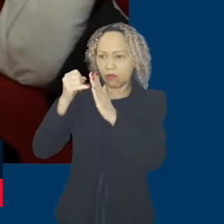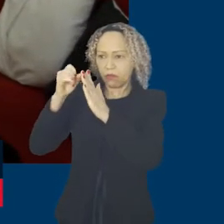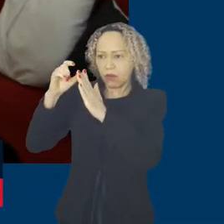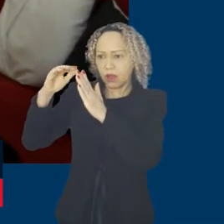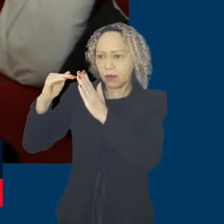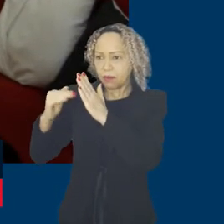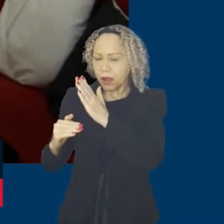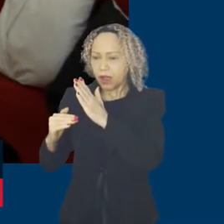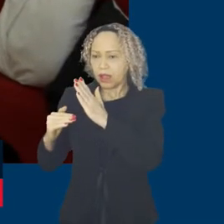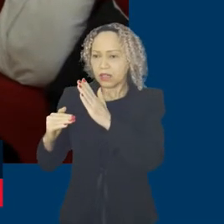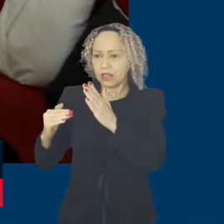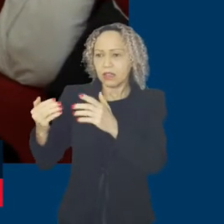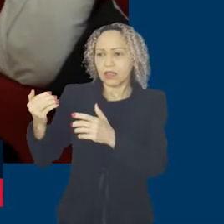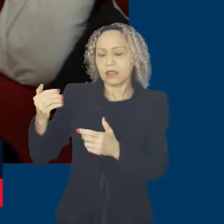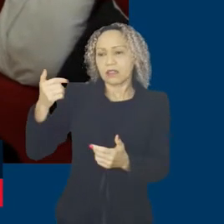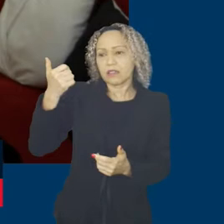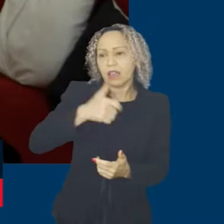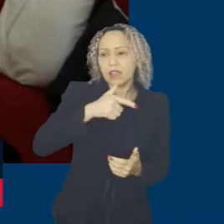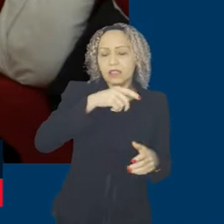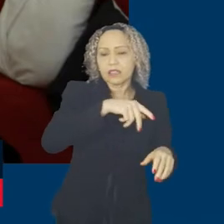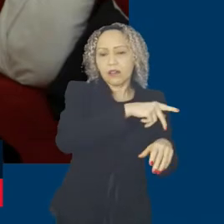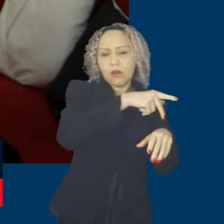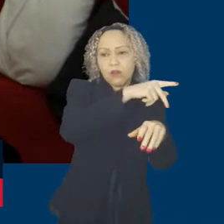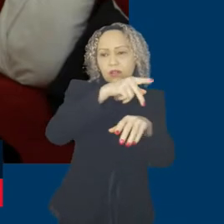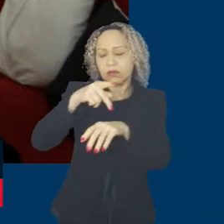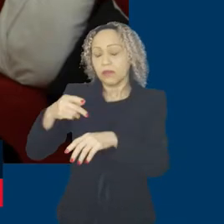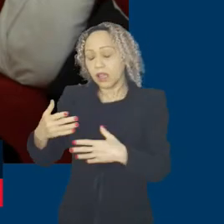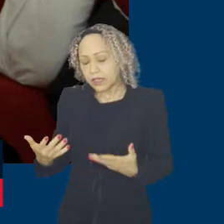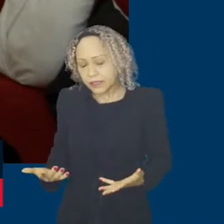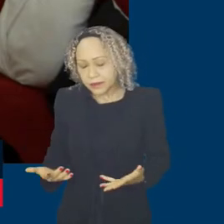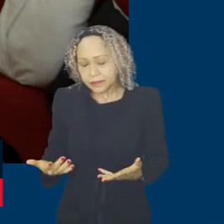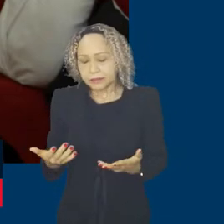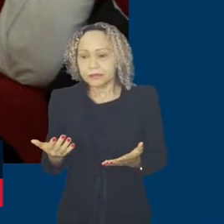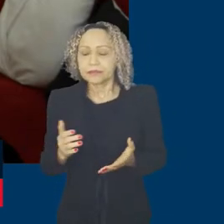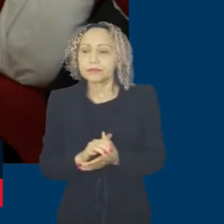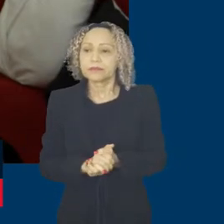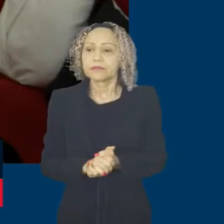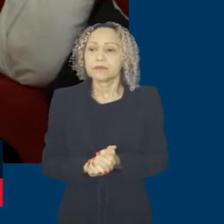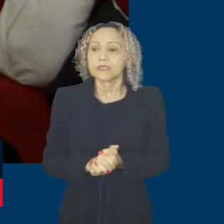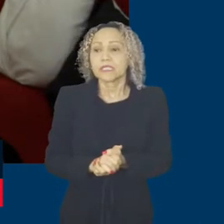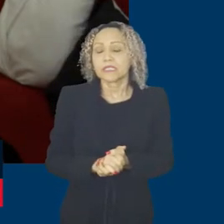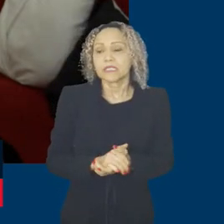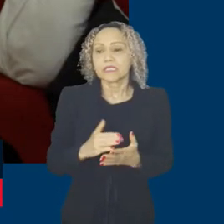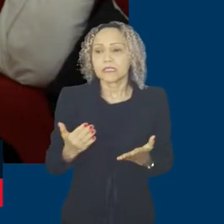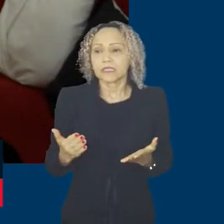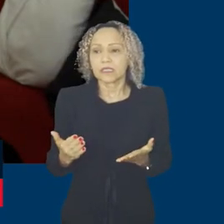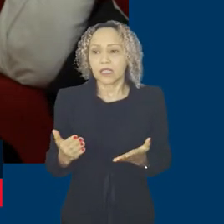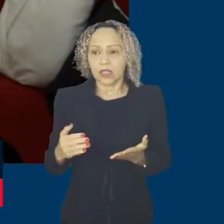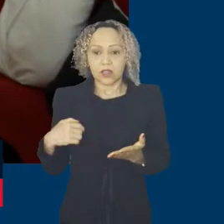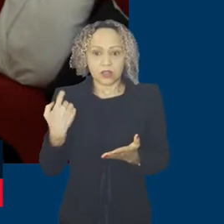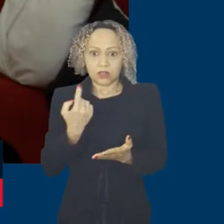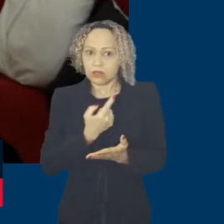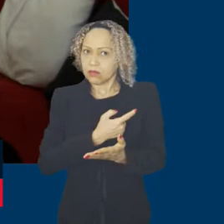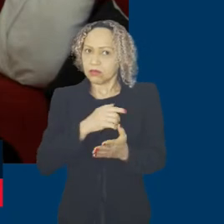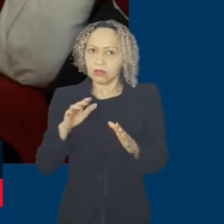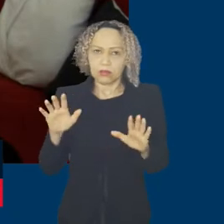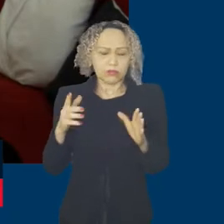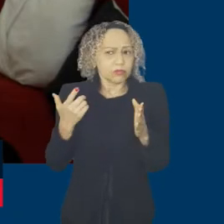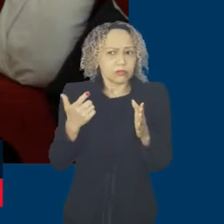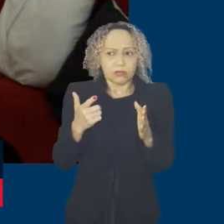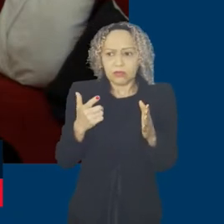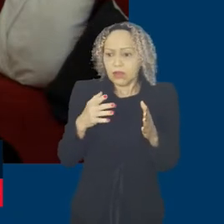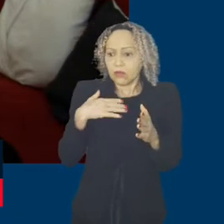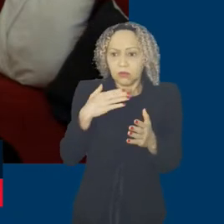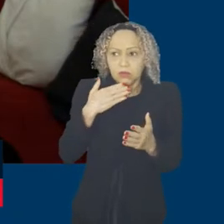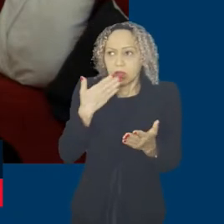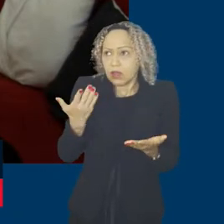6%. Do mesmo jeito, a gente não corre, como eu já expliquei aqui, risco fiscal, A gente não está sob uma ameaça de risco fiscal, a gente